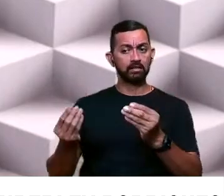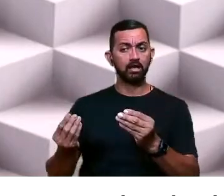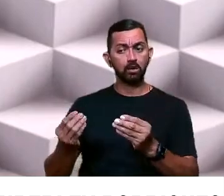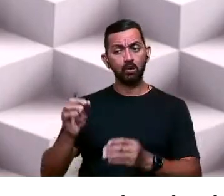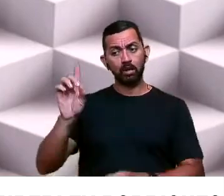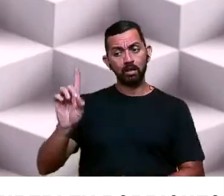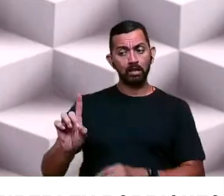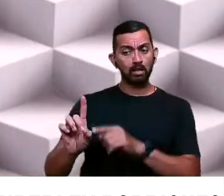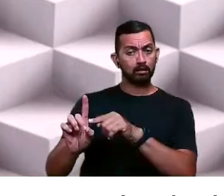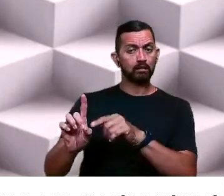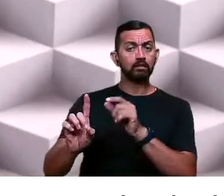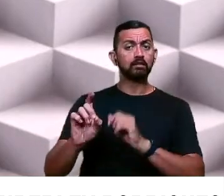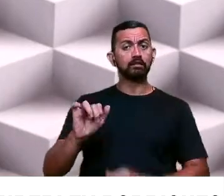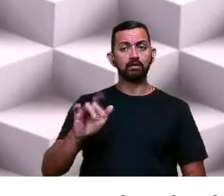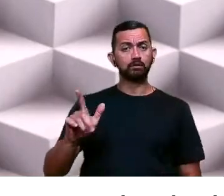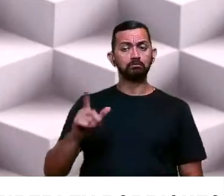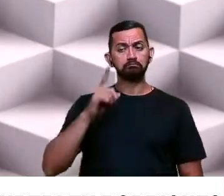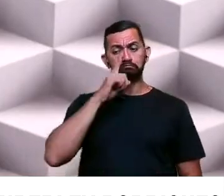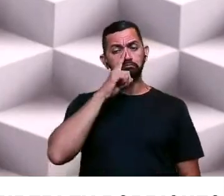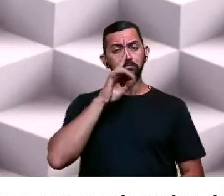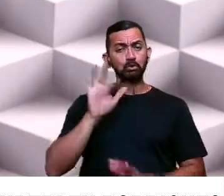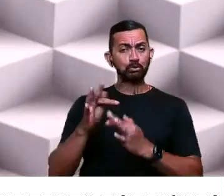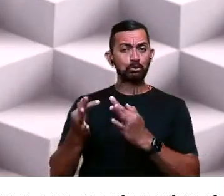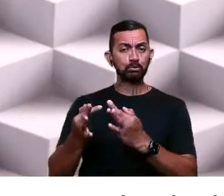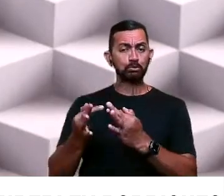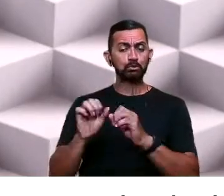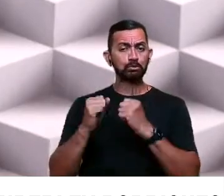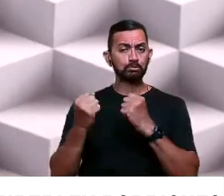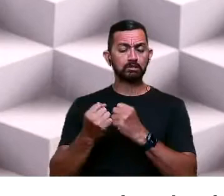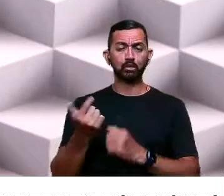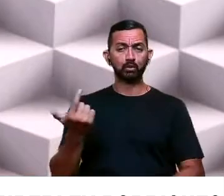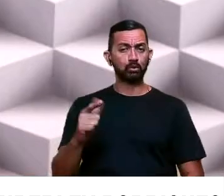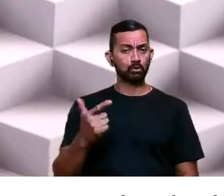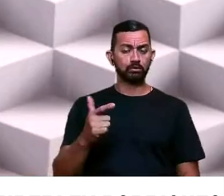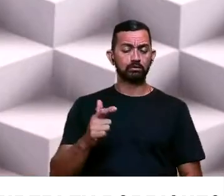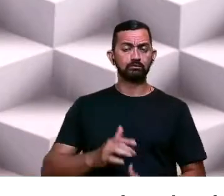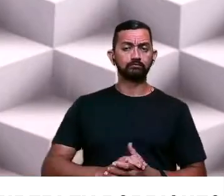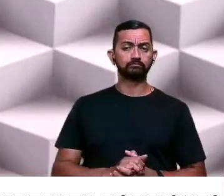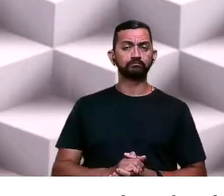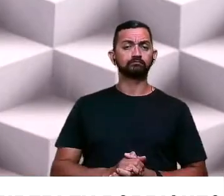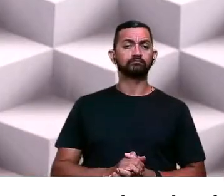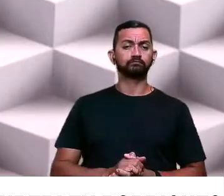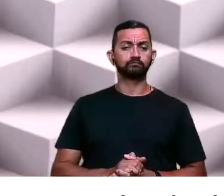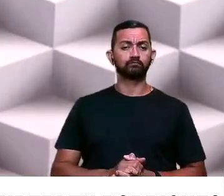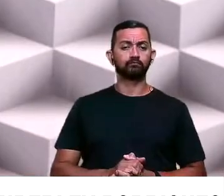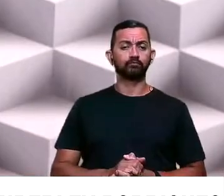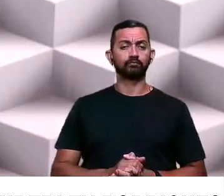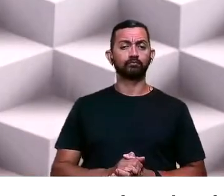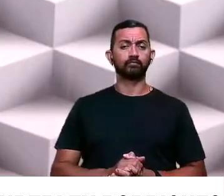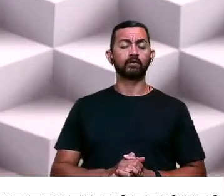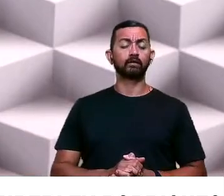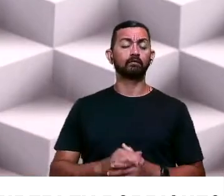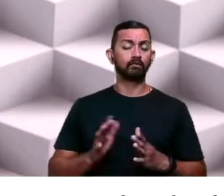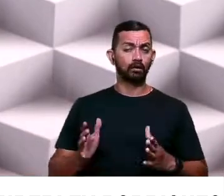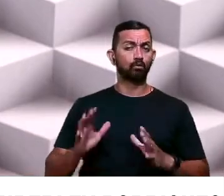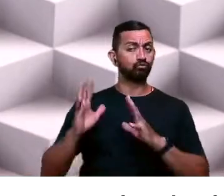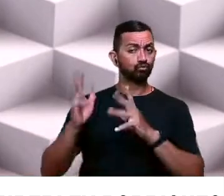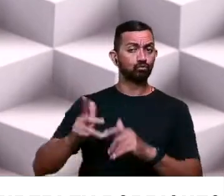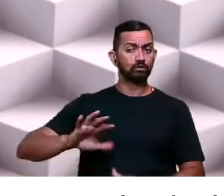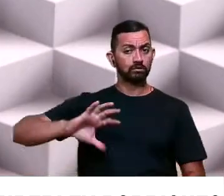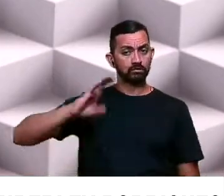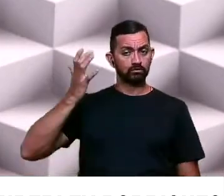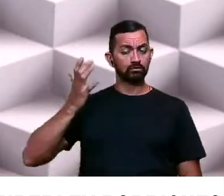qualificação de que o Danilo não dá risco para a sociedade, de que ele não põe a sociedade em risco com relação a tudo